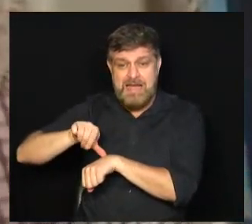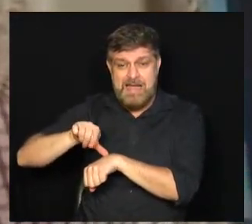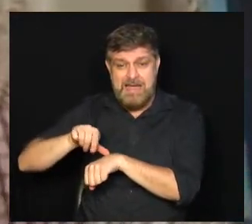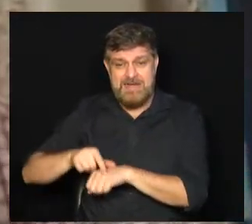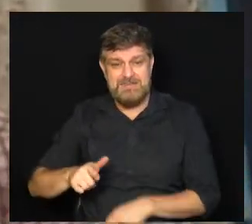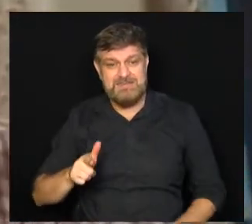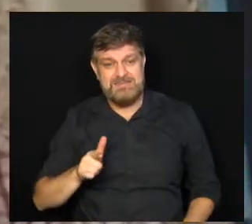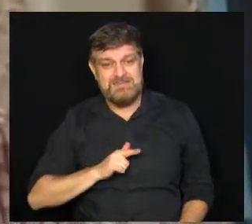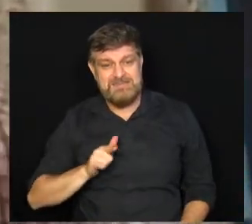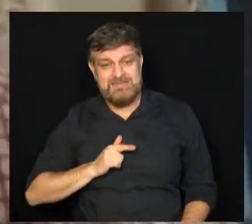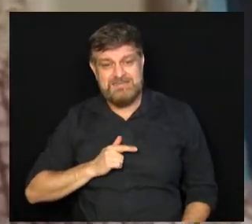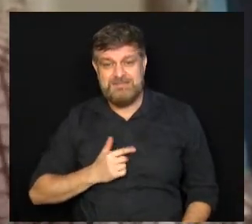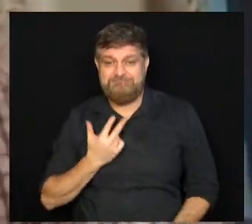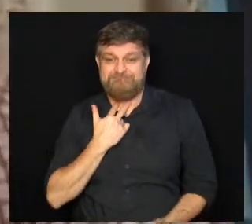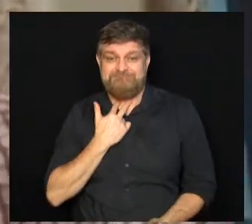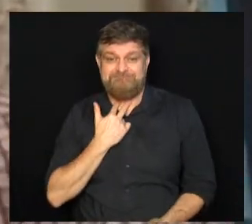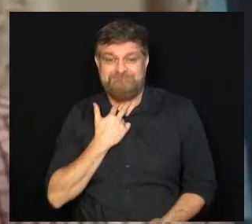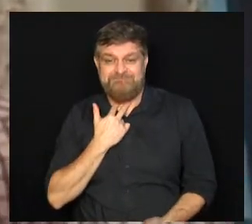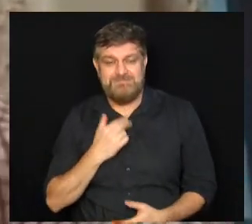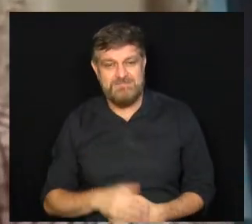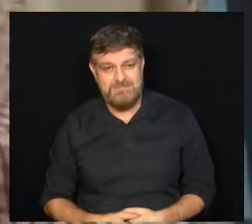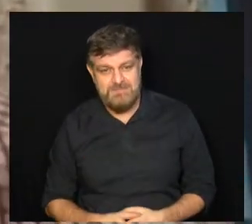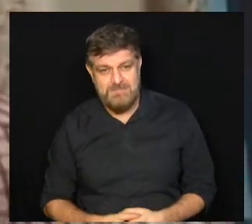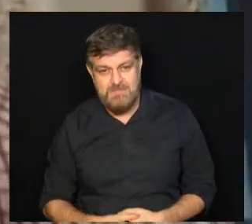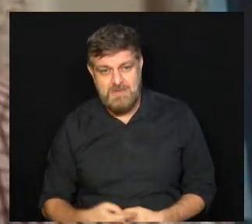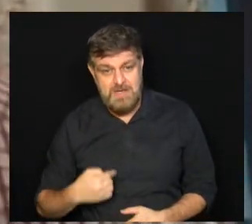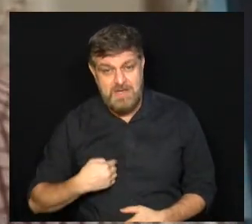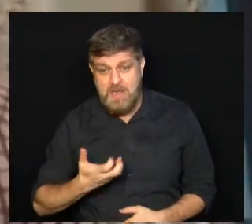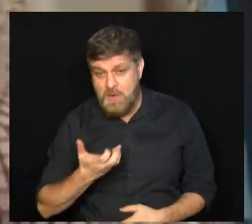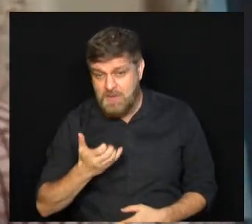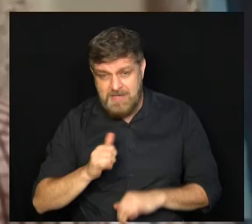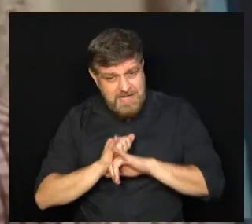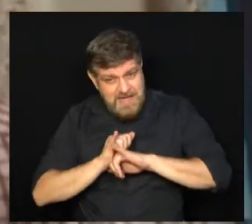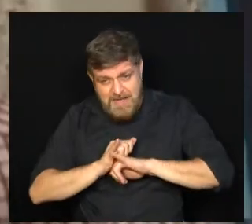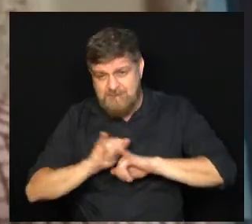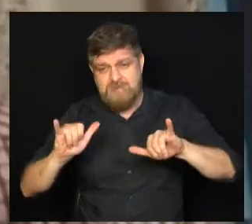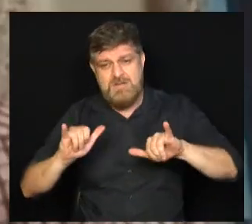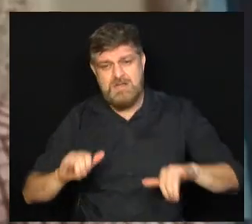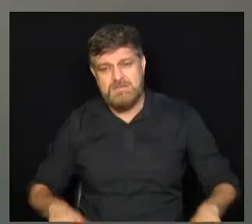tinha um compromisso, mas eu não ia deixar, porque eu te estimo muito.